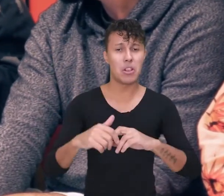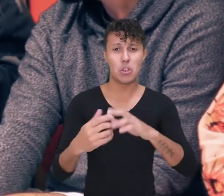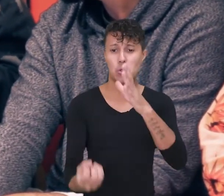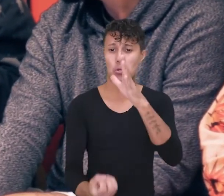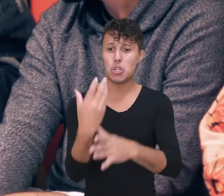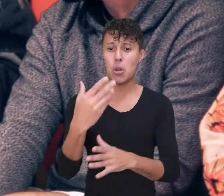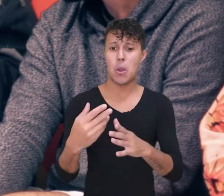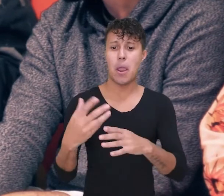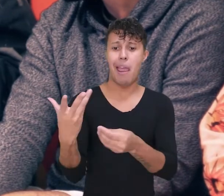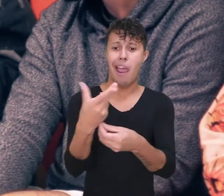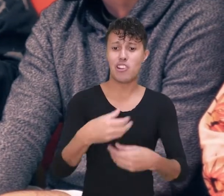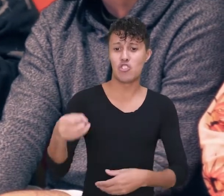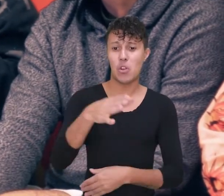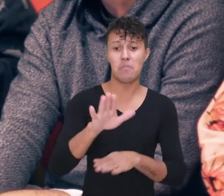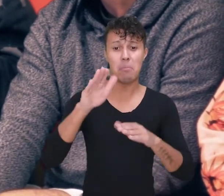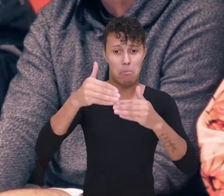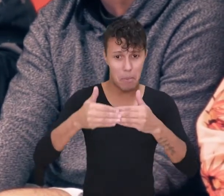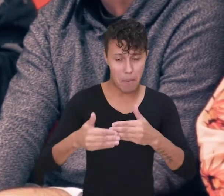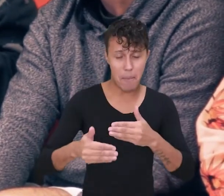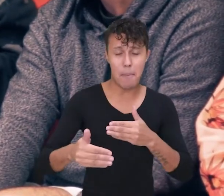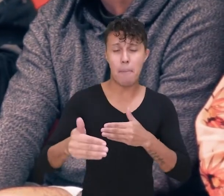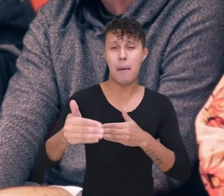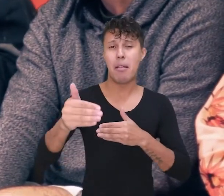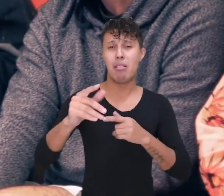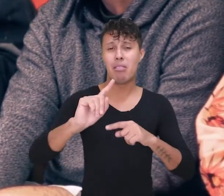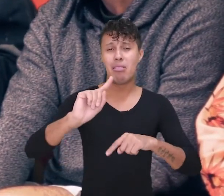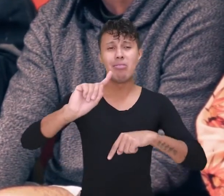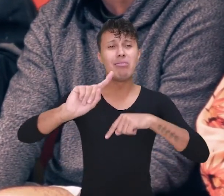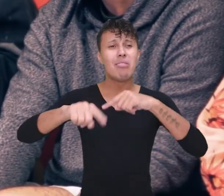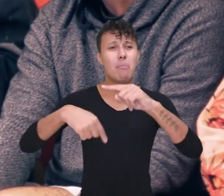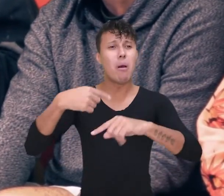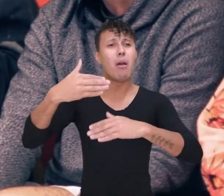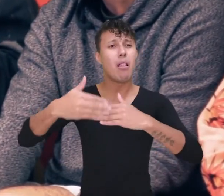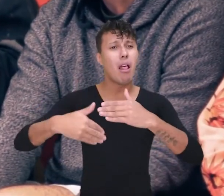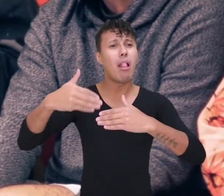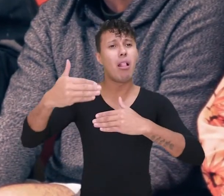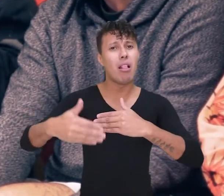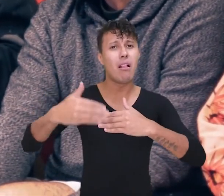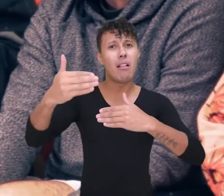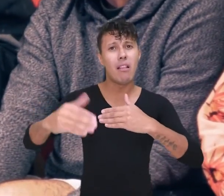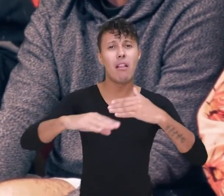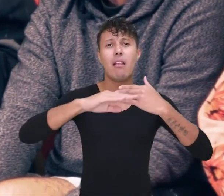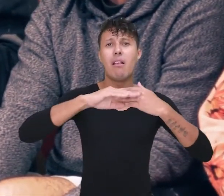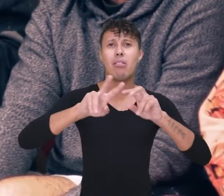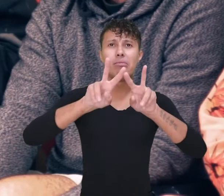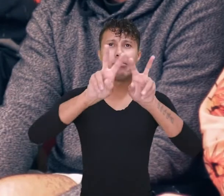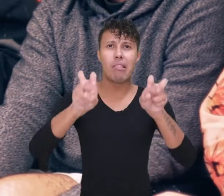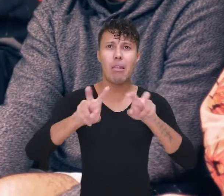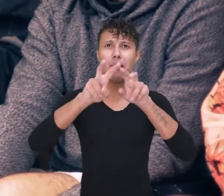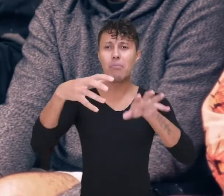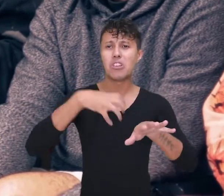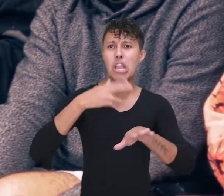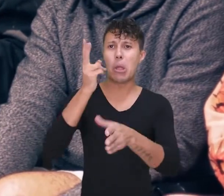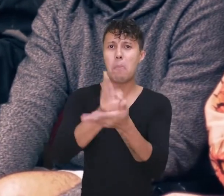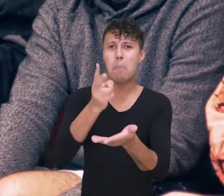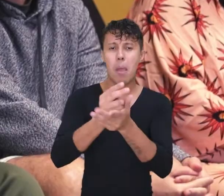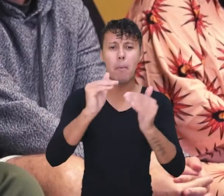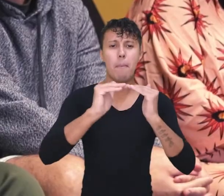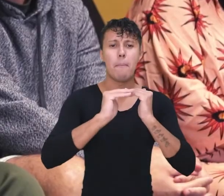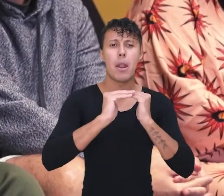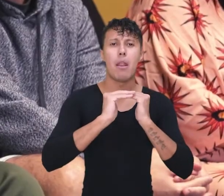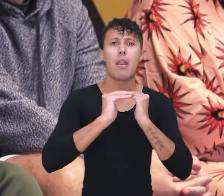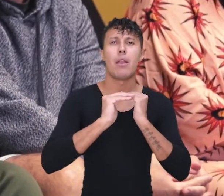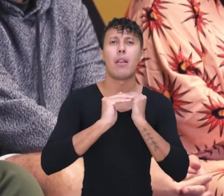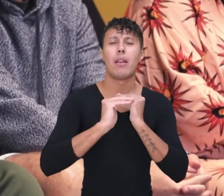tipo de arte. E a partir daí parece que os modernistas começaram a fazer meio que falar sobre os mesmos temas, os mesmos jeitos, né? Depois